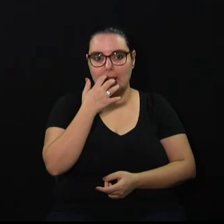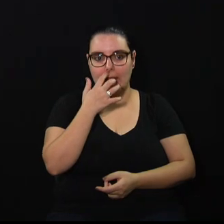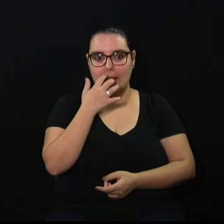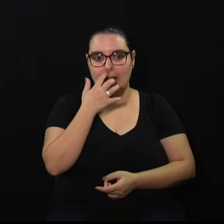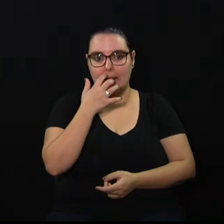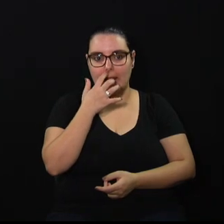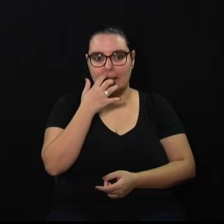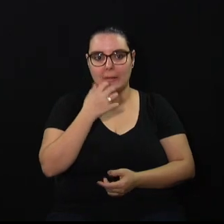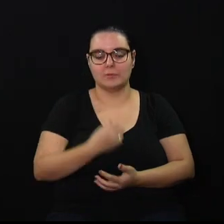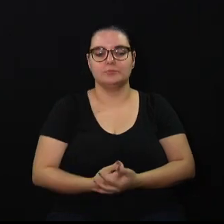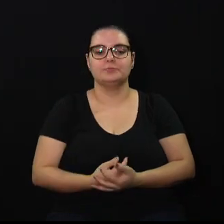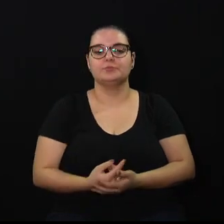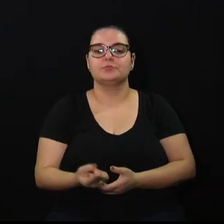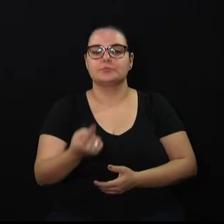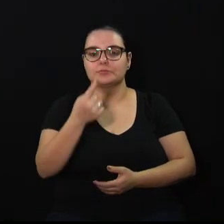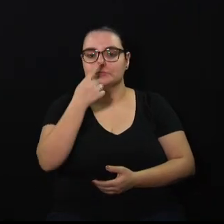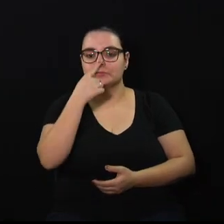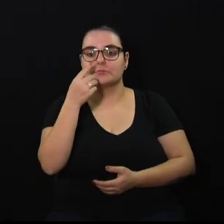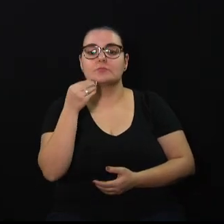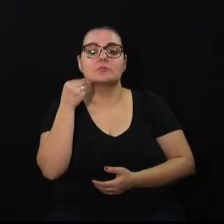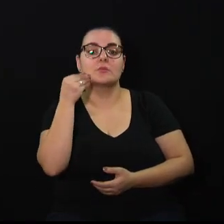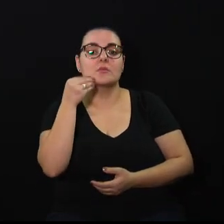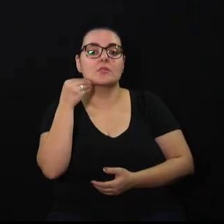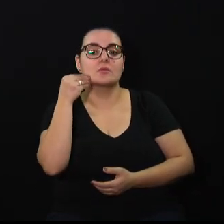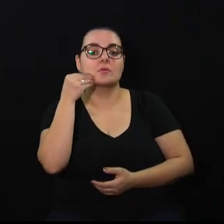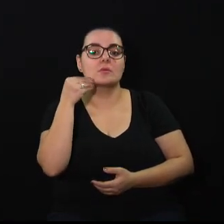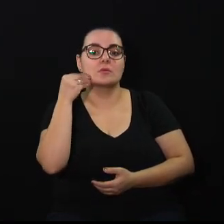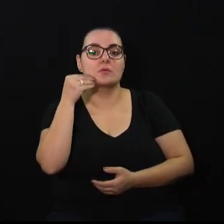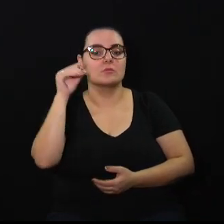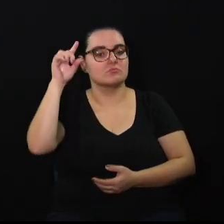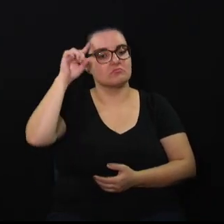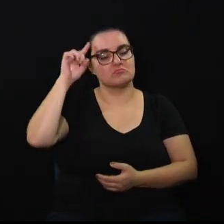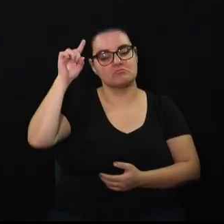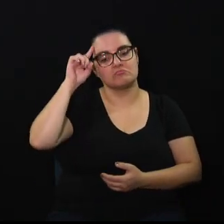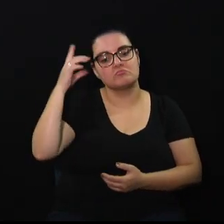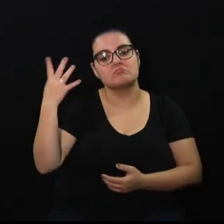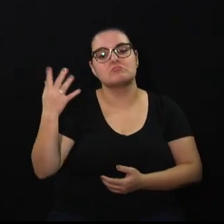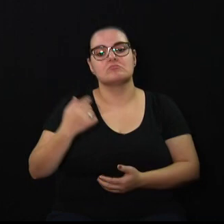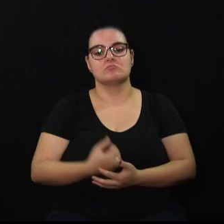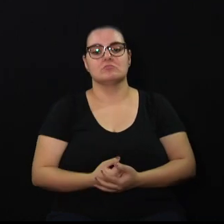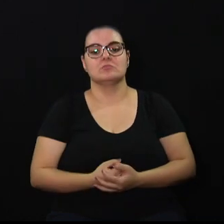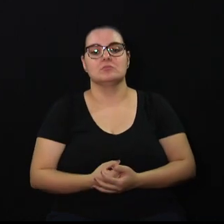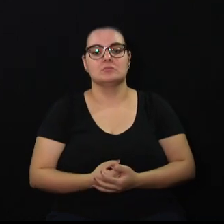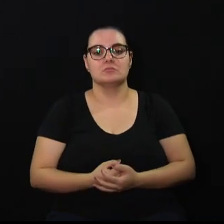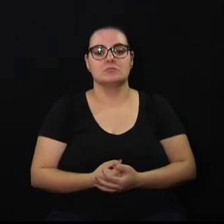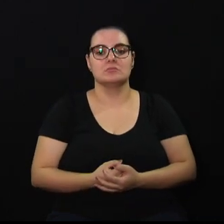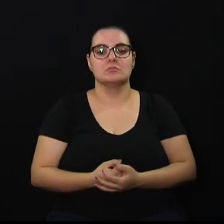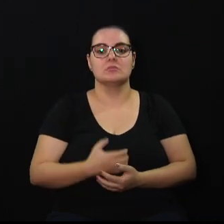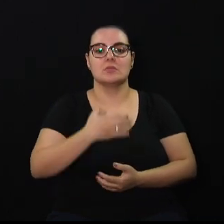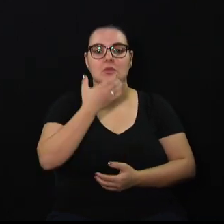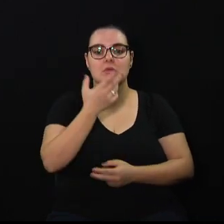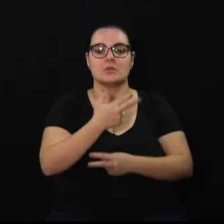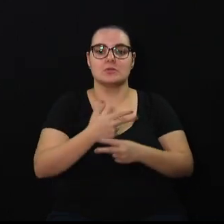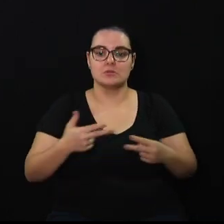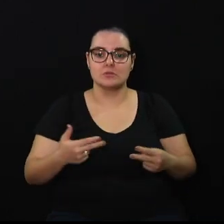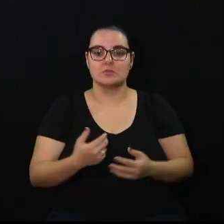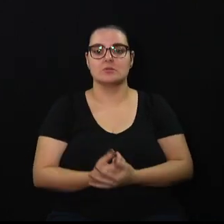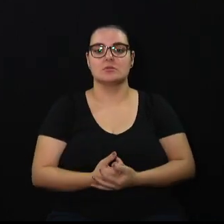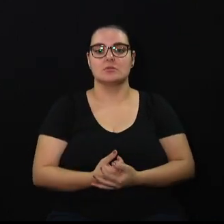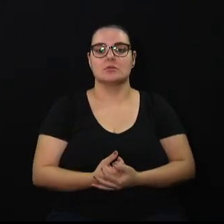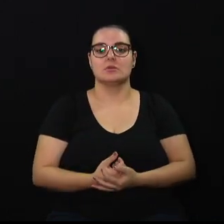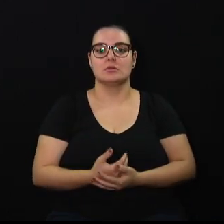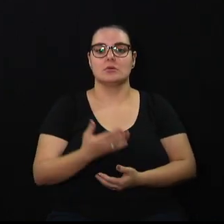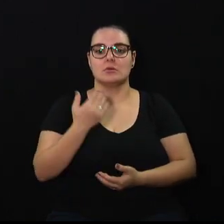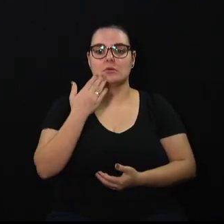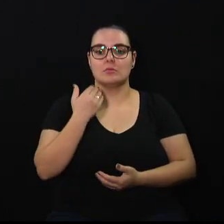o cheiro da experimentação do dia a dia mesmo que pode ser que podem ser as frutas né comidas